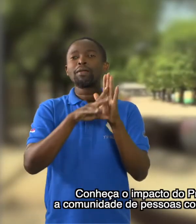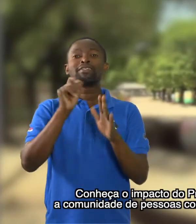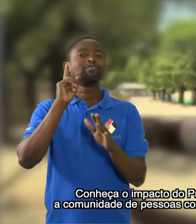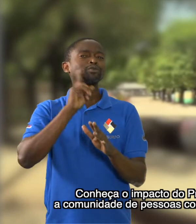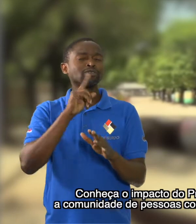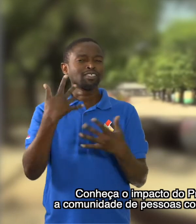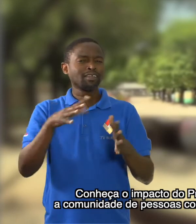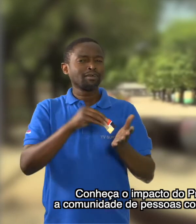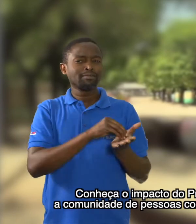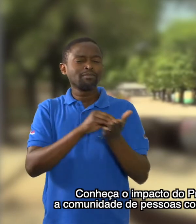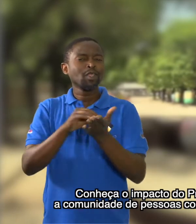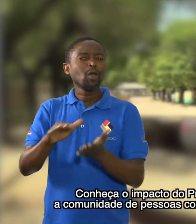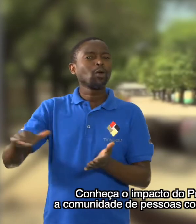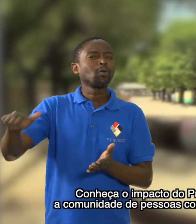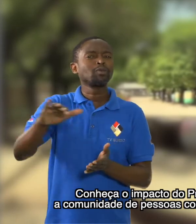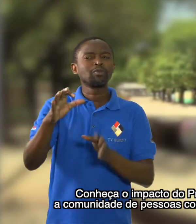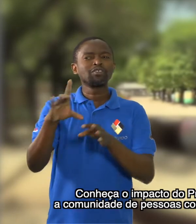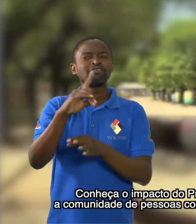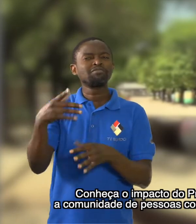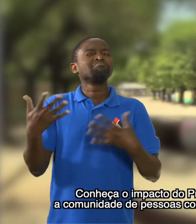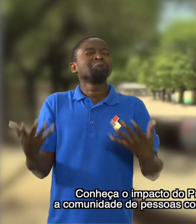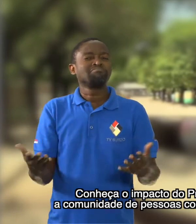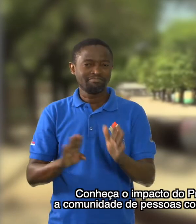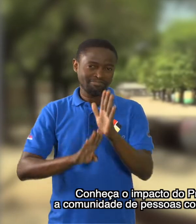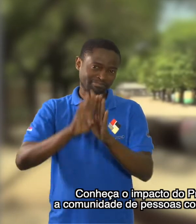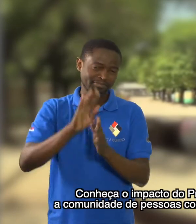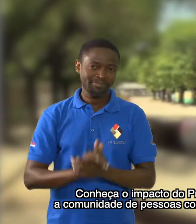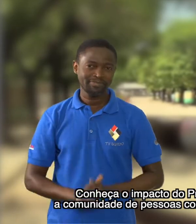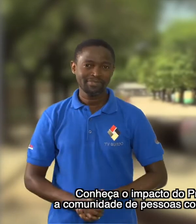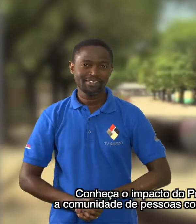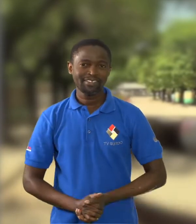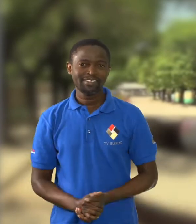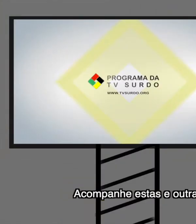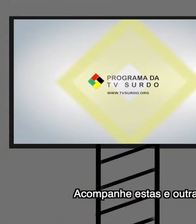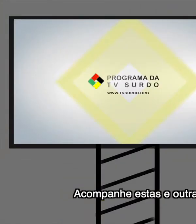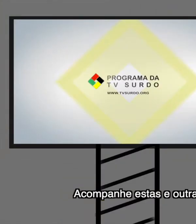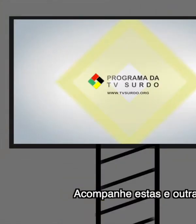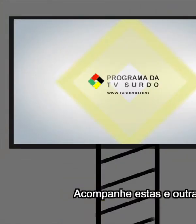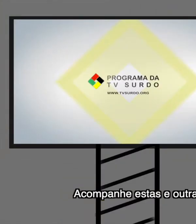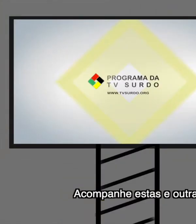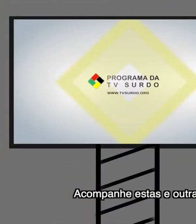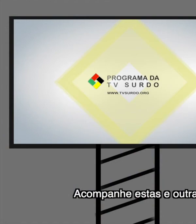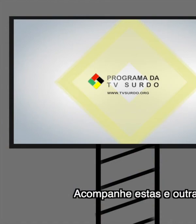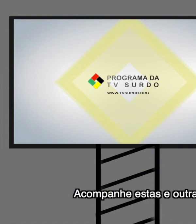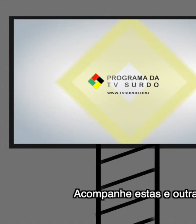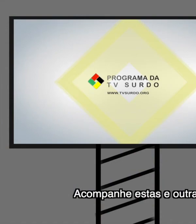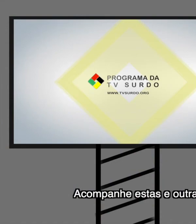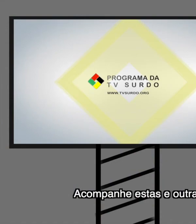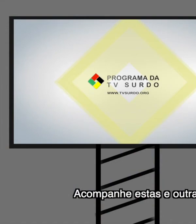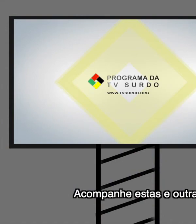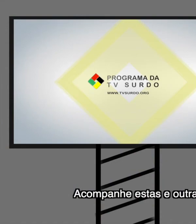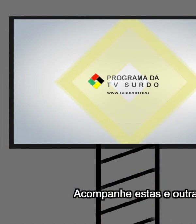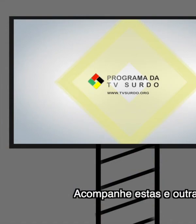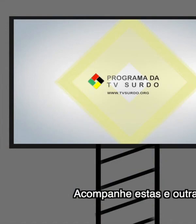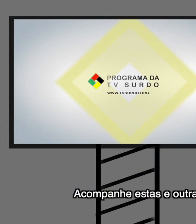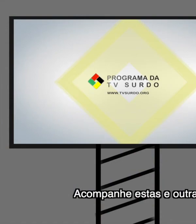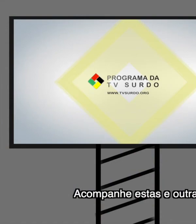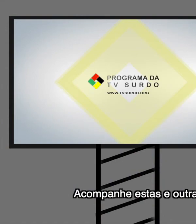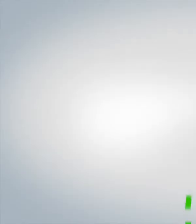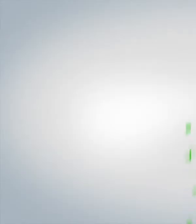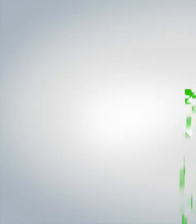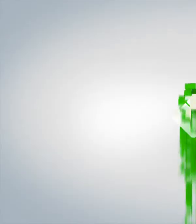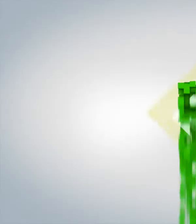do programa da TV Surdo para a comunidade da pessoa com deficiência em Moçambique. Acompanhe estas e outras notícias